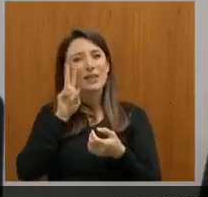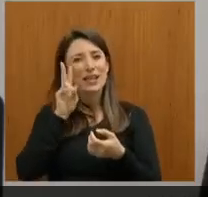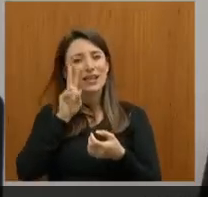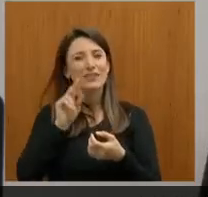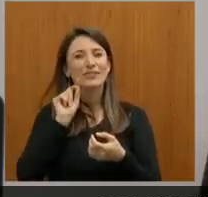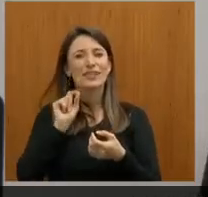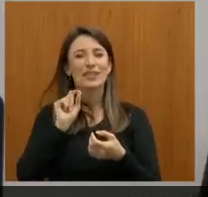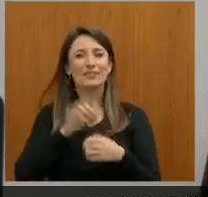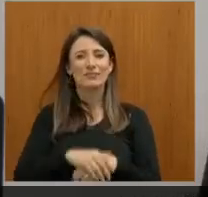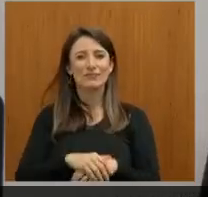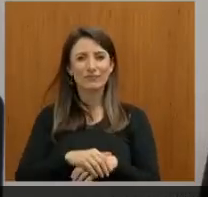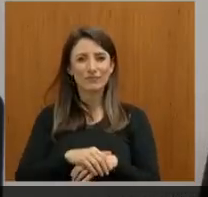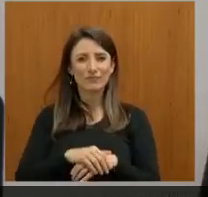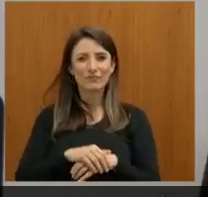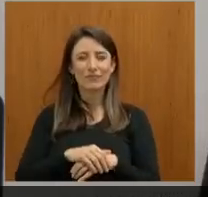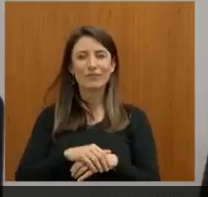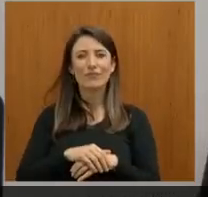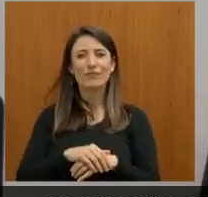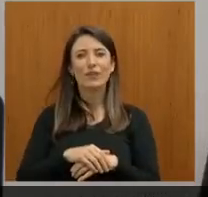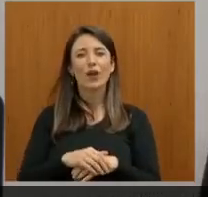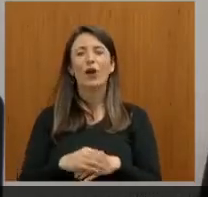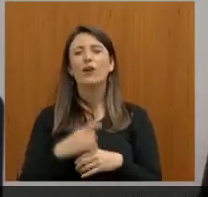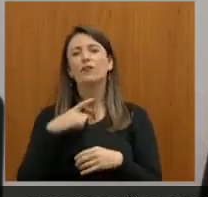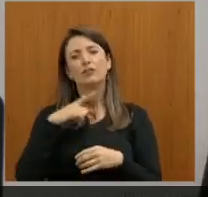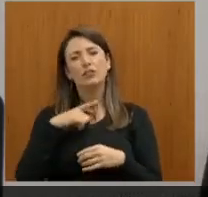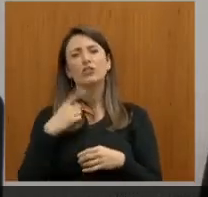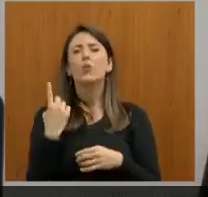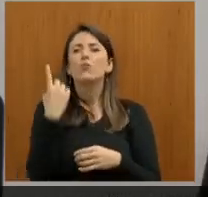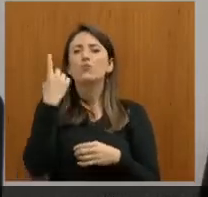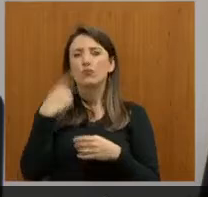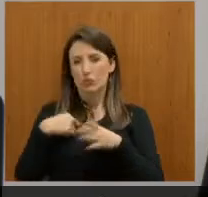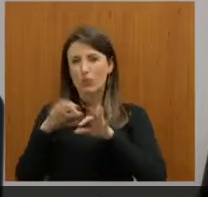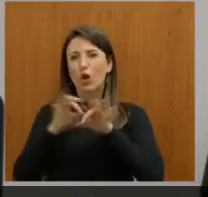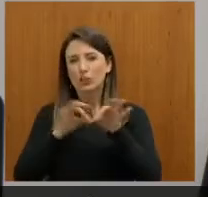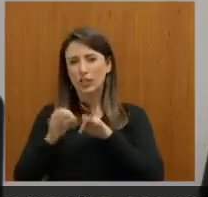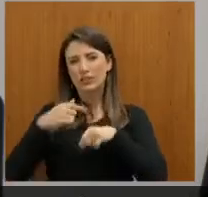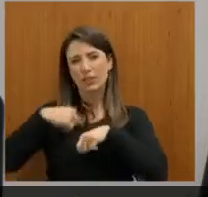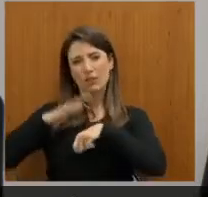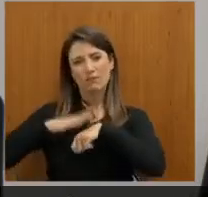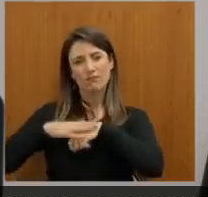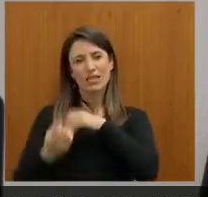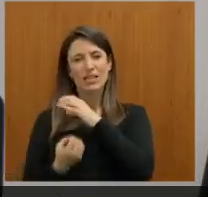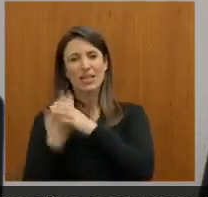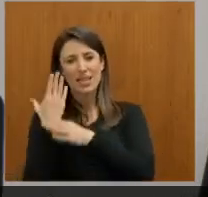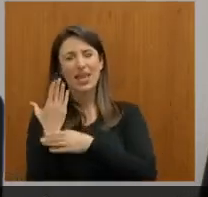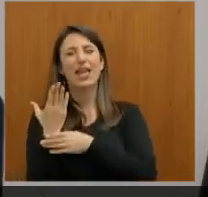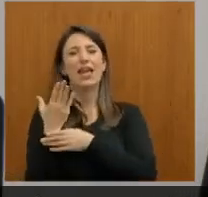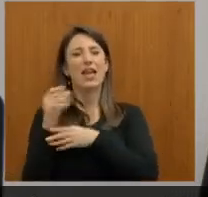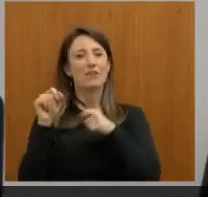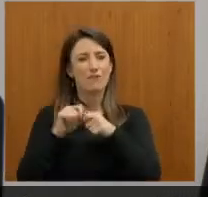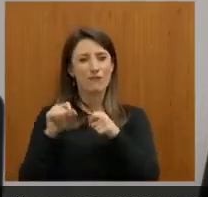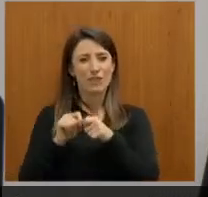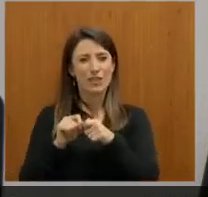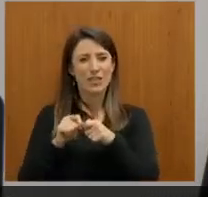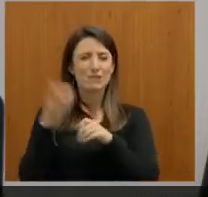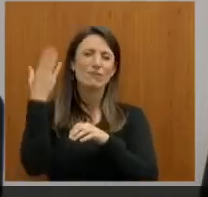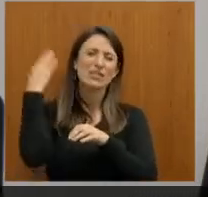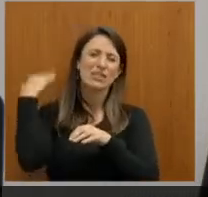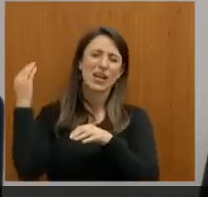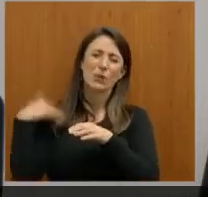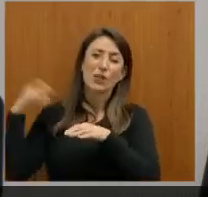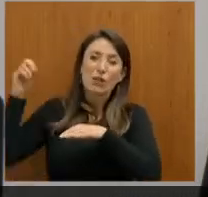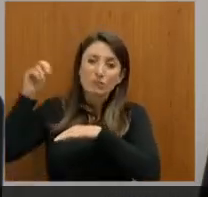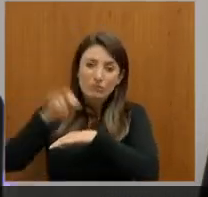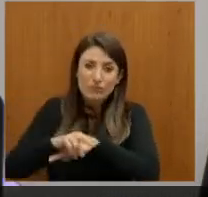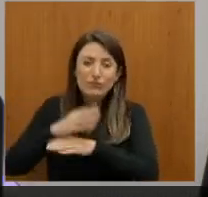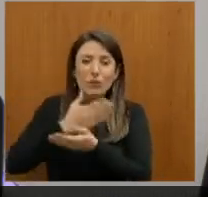um dos meus primeiros um dos projetos que eu trabalhei elaborei tão logo eu tomei posse aqui na Assembleia foi até